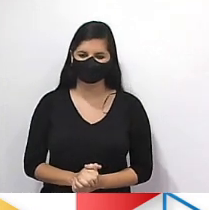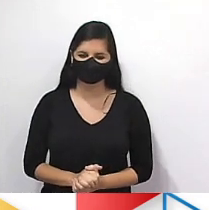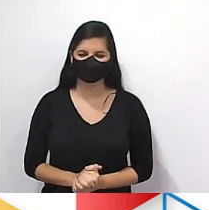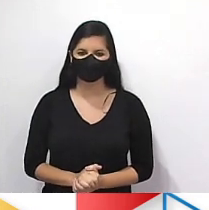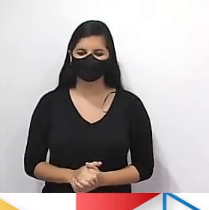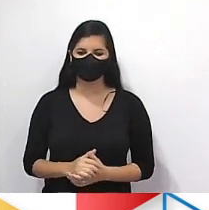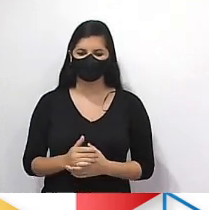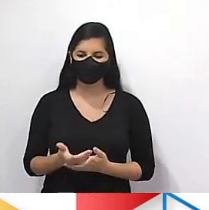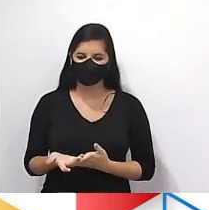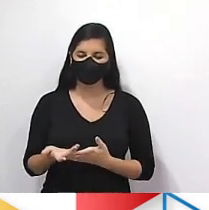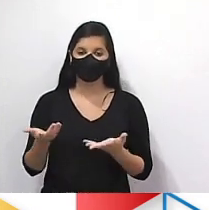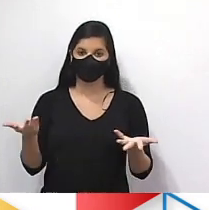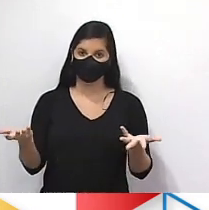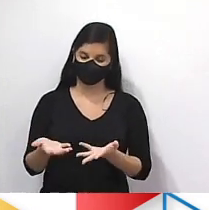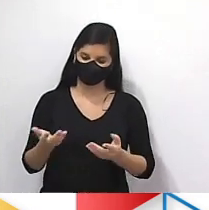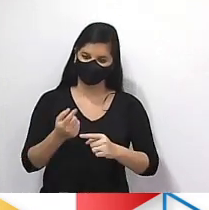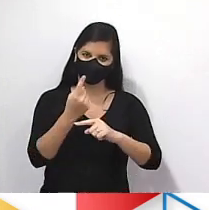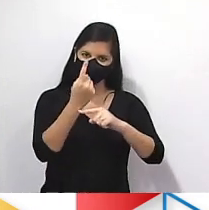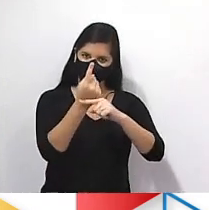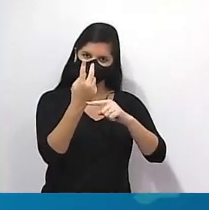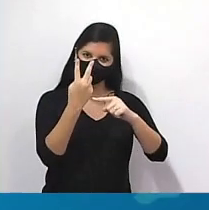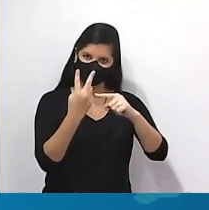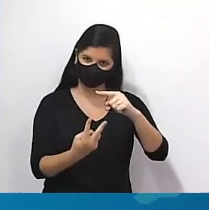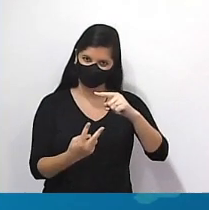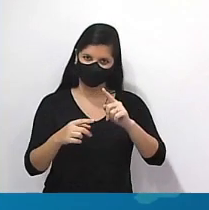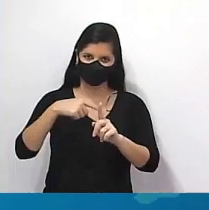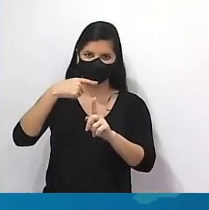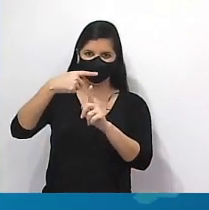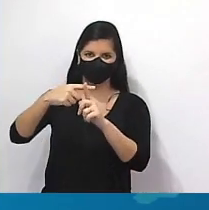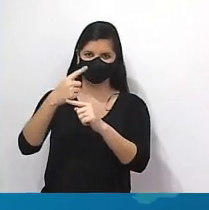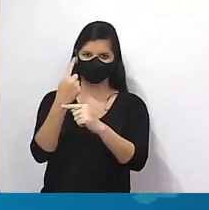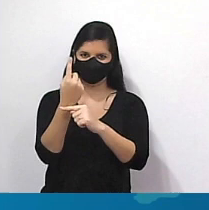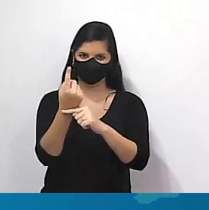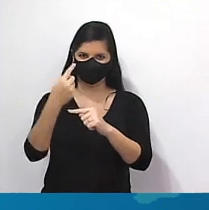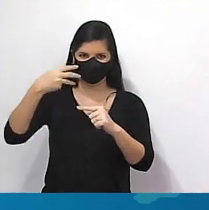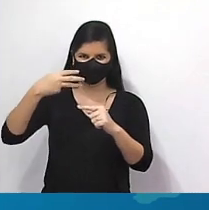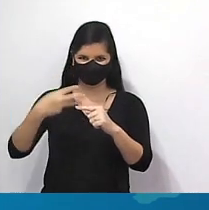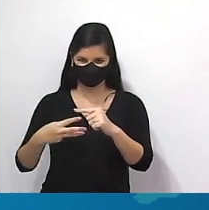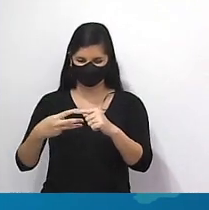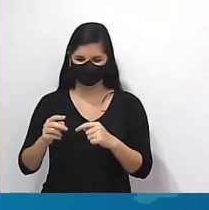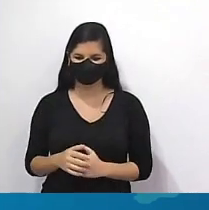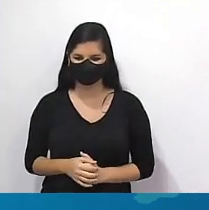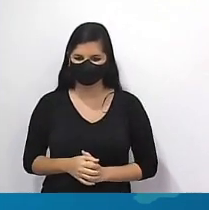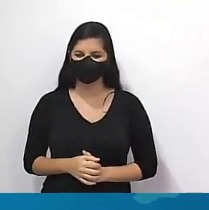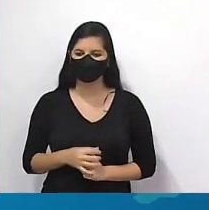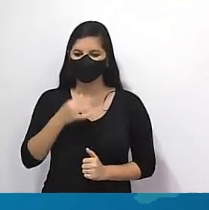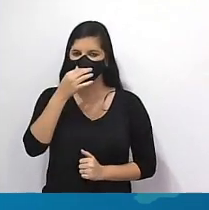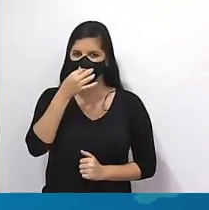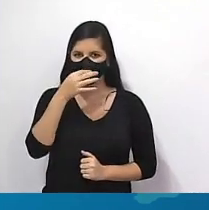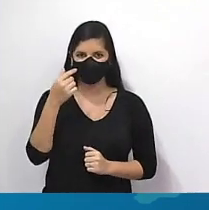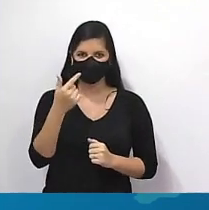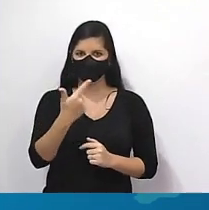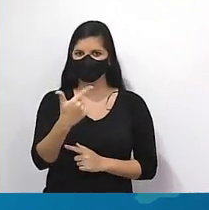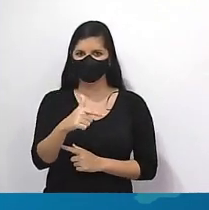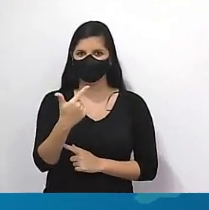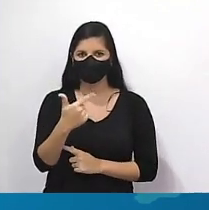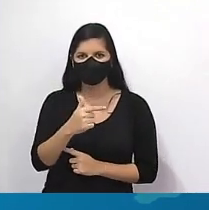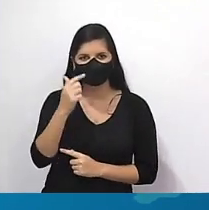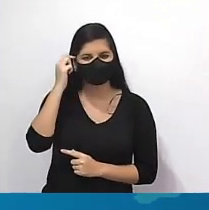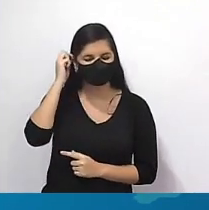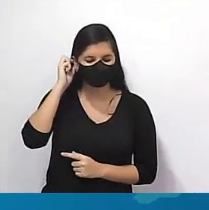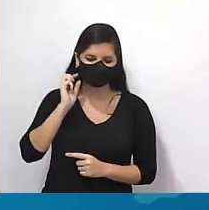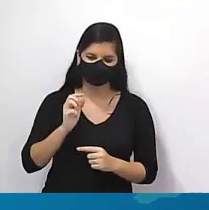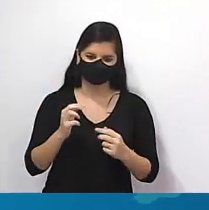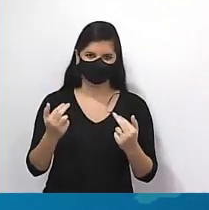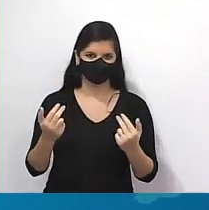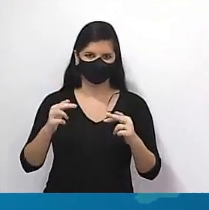Solução. Vamos fazer comigo. 1/2 mais 1/3. Presta atenção. Agora eu não tenho mais o mesmo denominador. Não posso